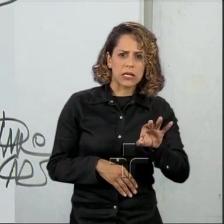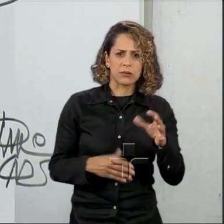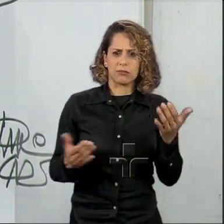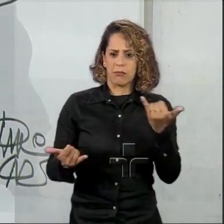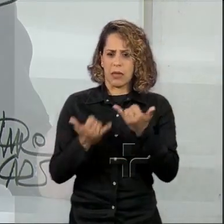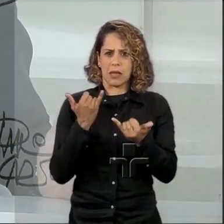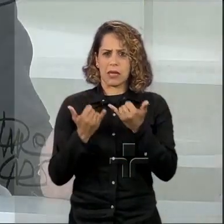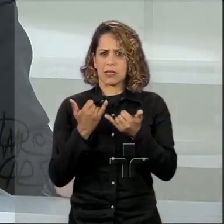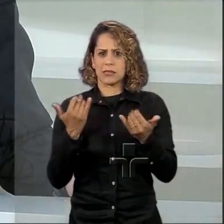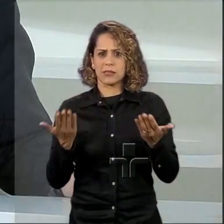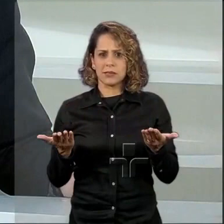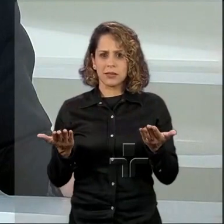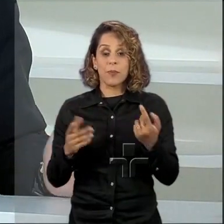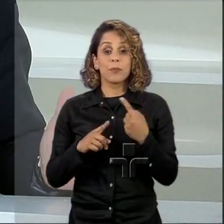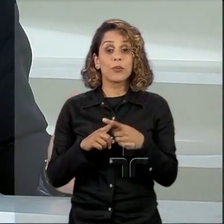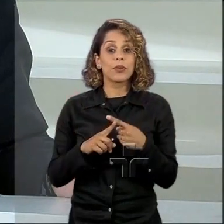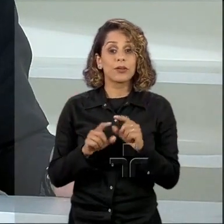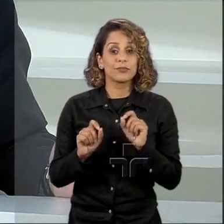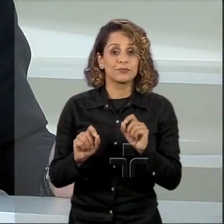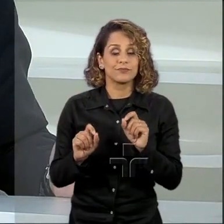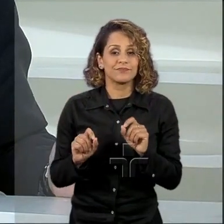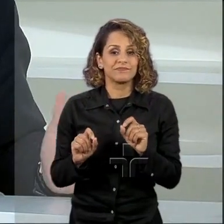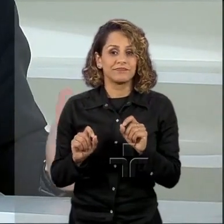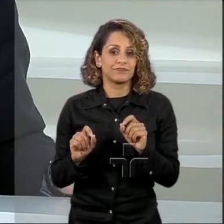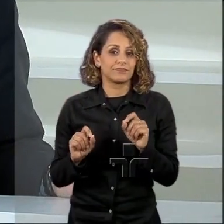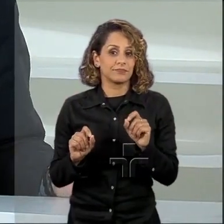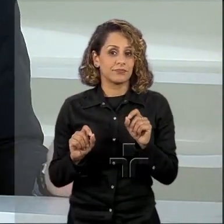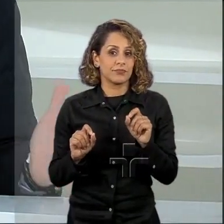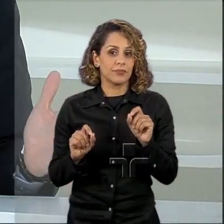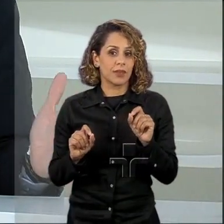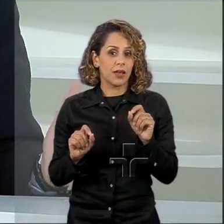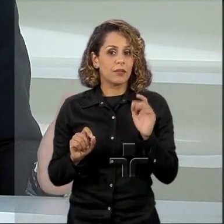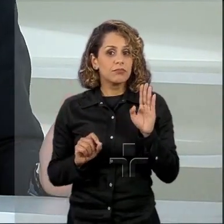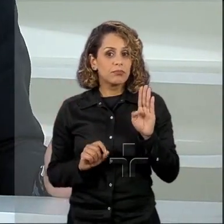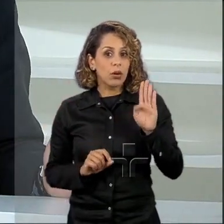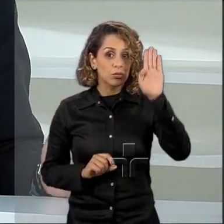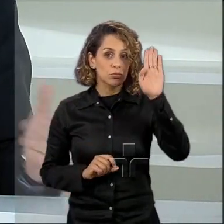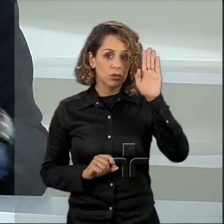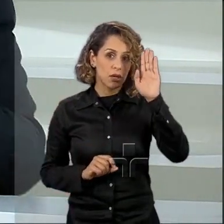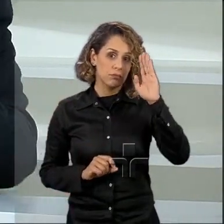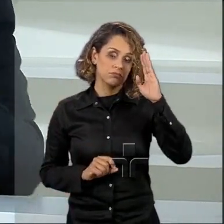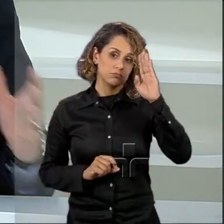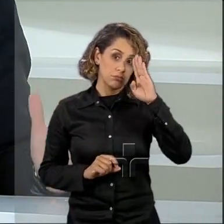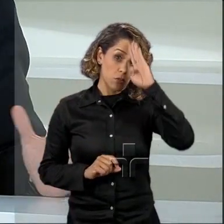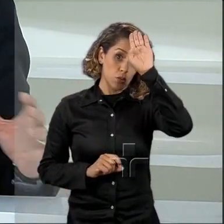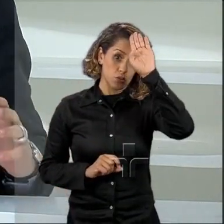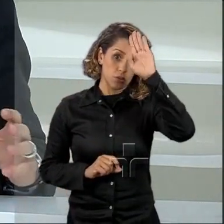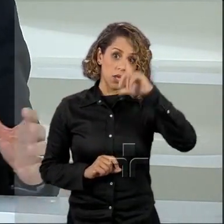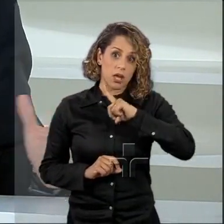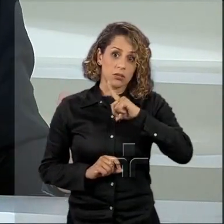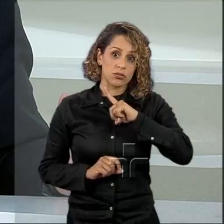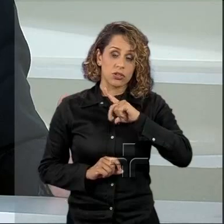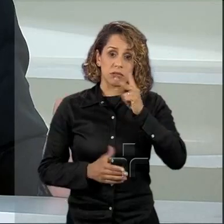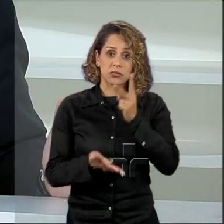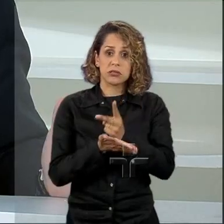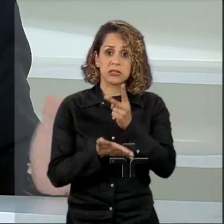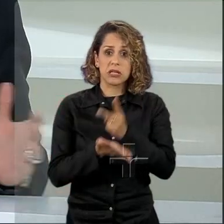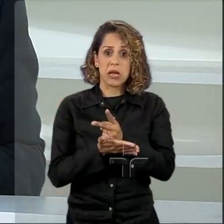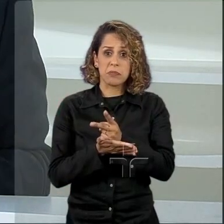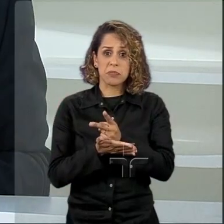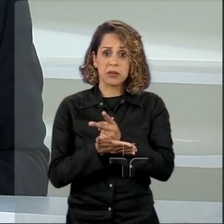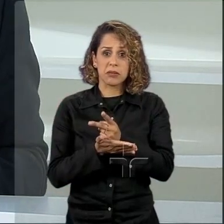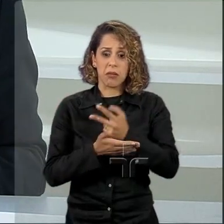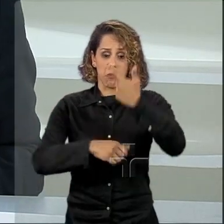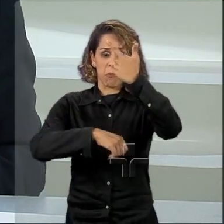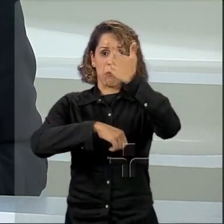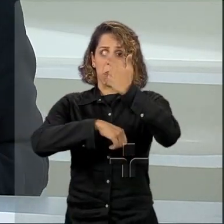porque ele estava estático na frente daquela câmera de internet, do